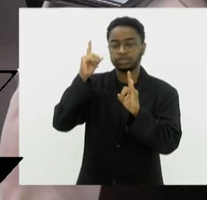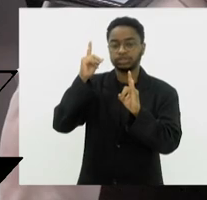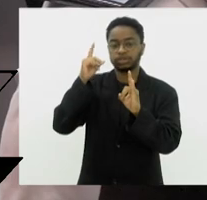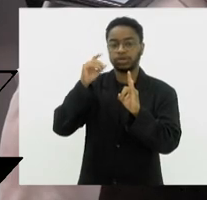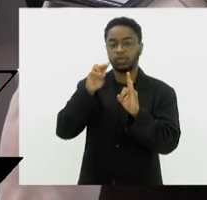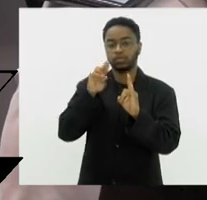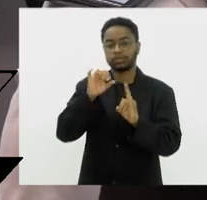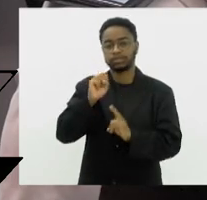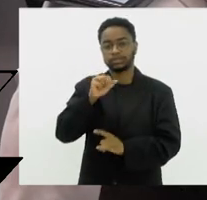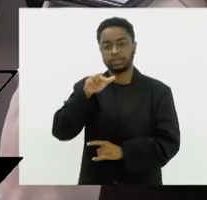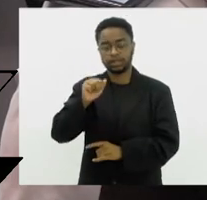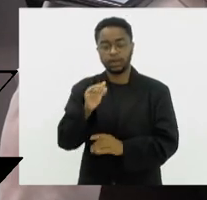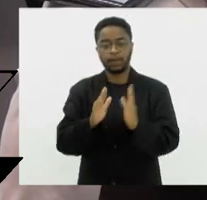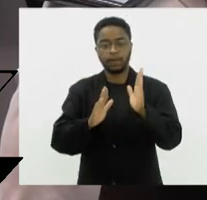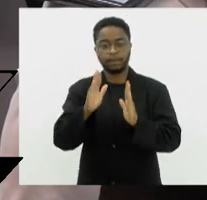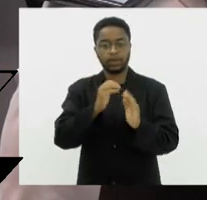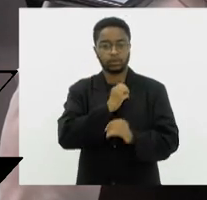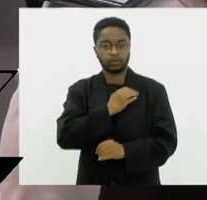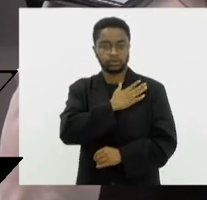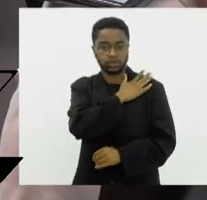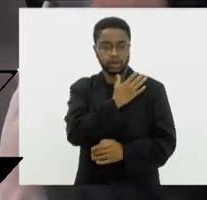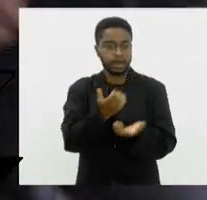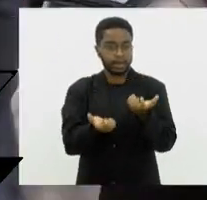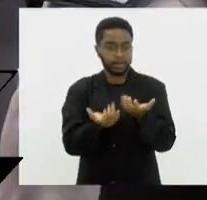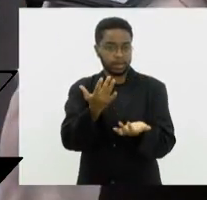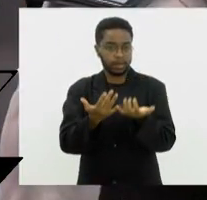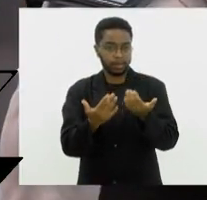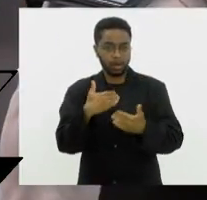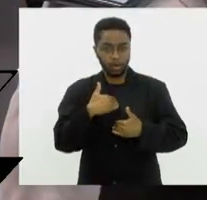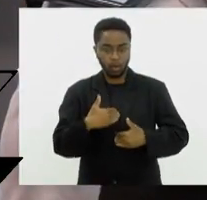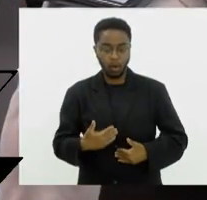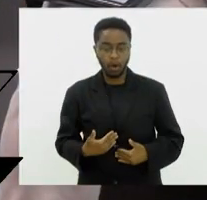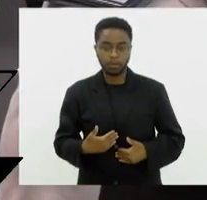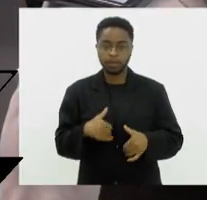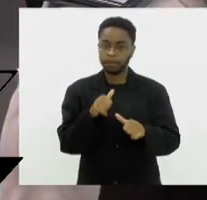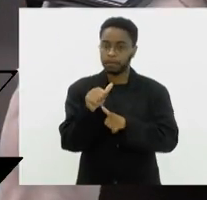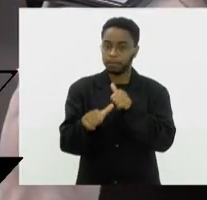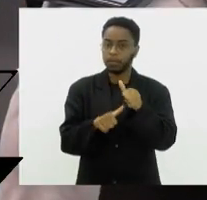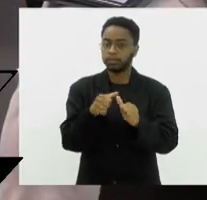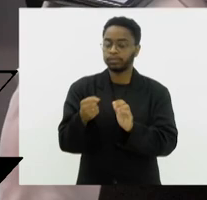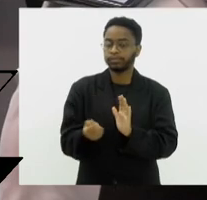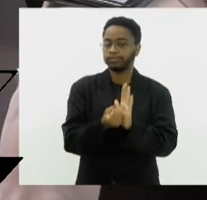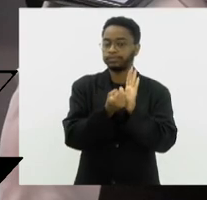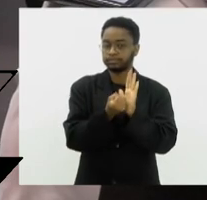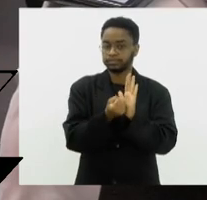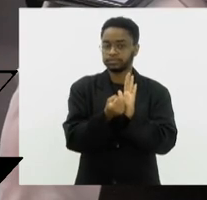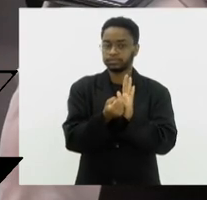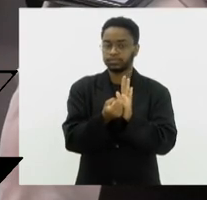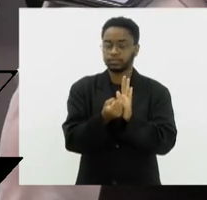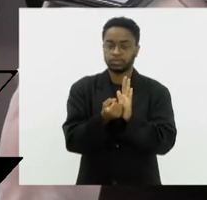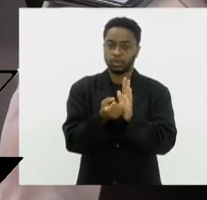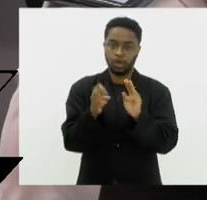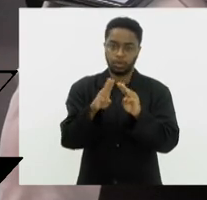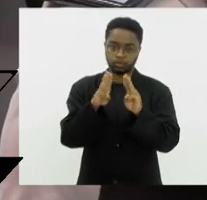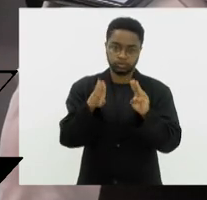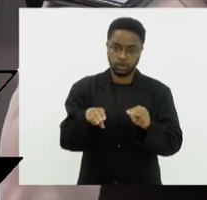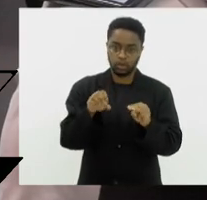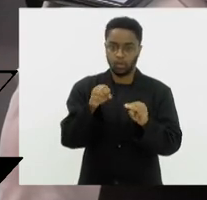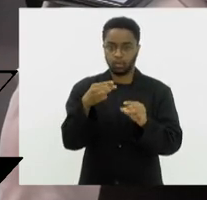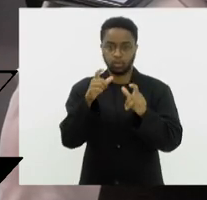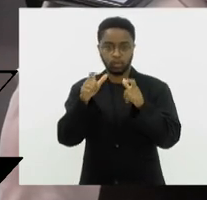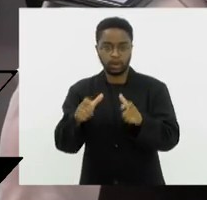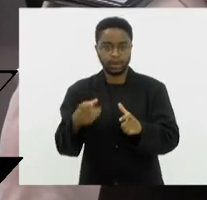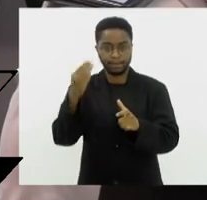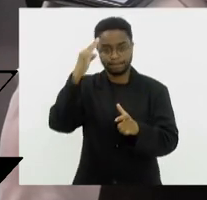corpos durante a ditadura, seja transformado num monumento de memória para que não